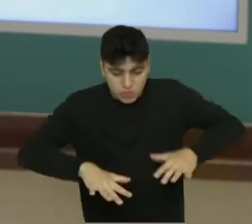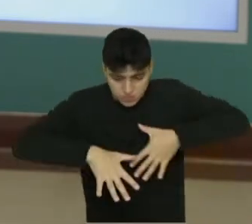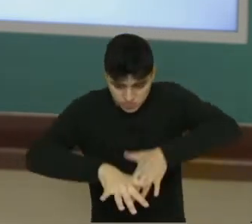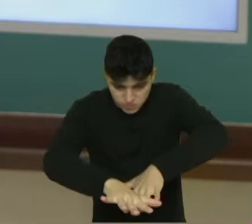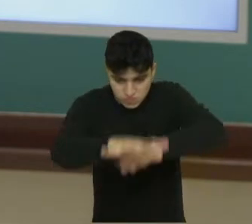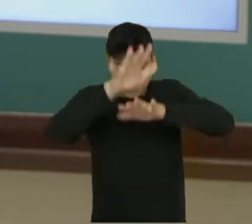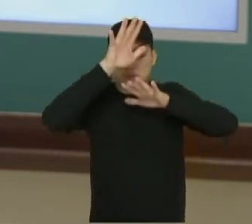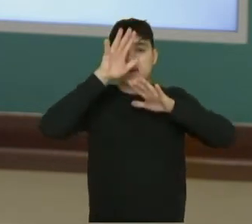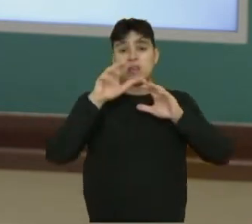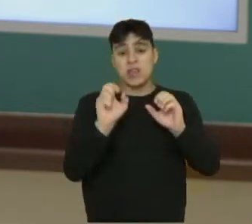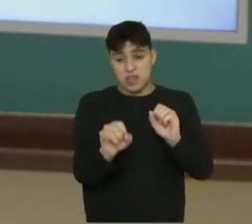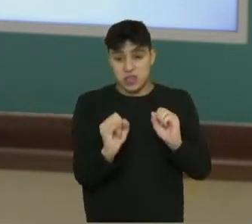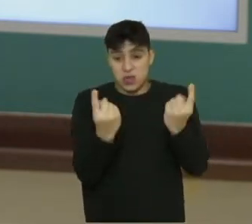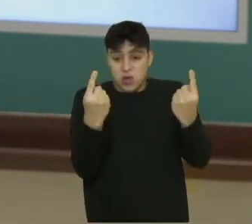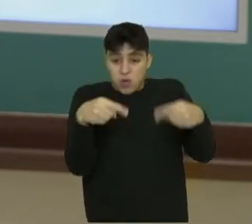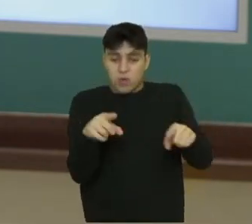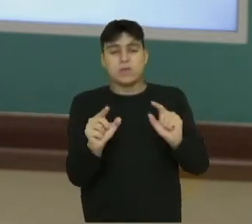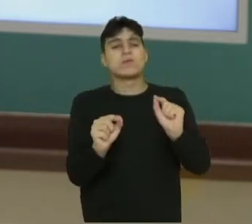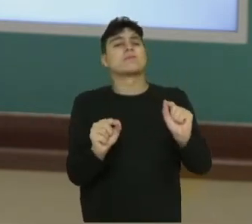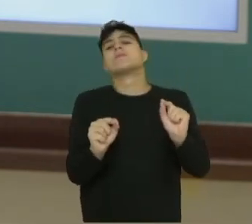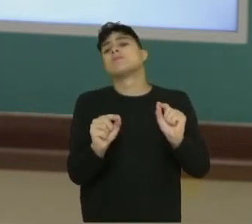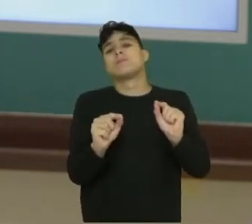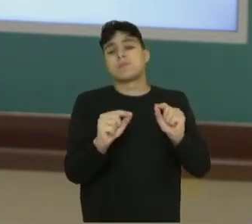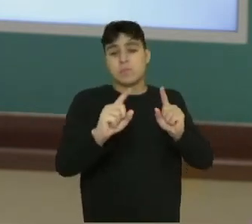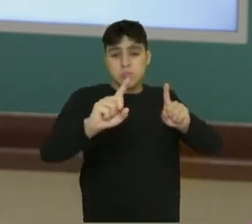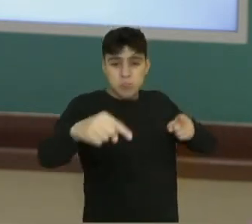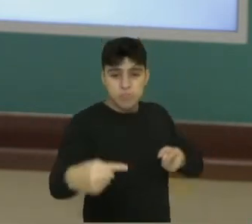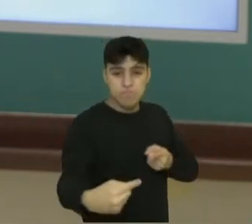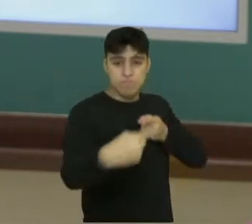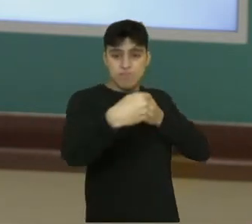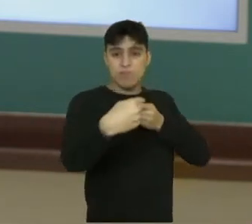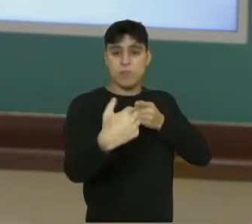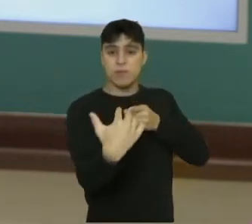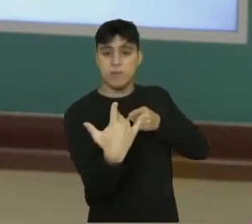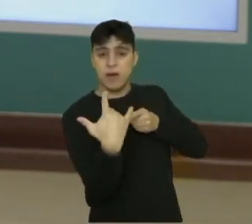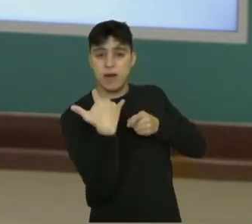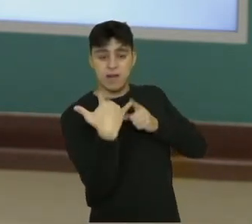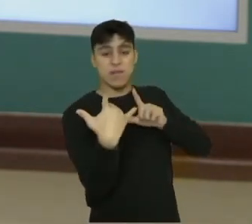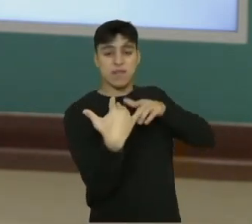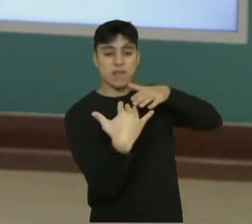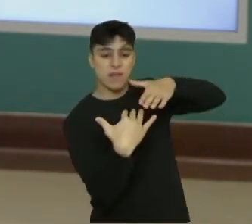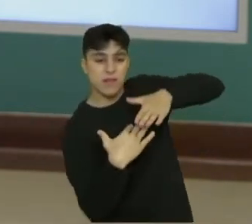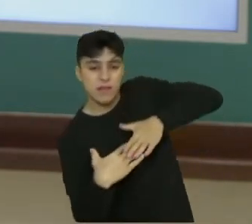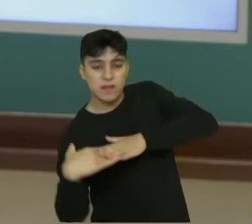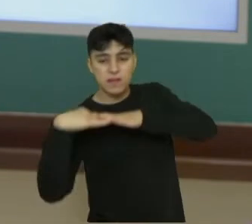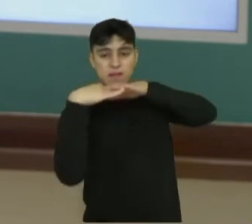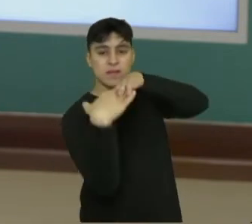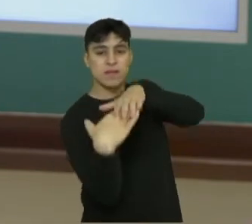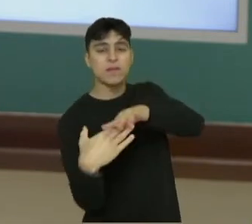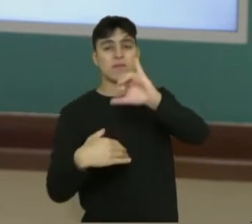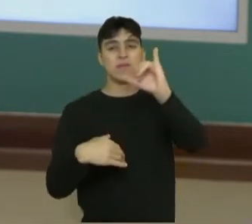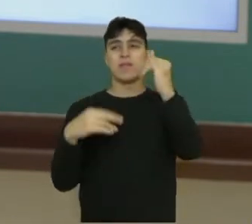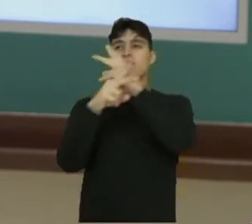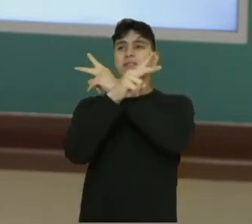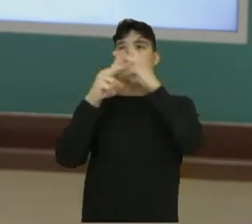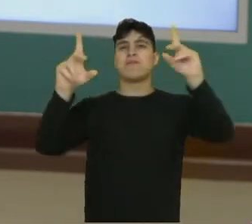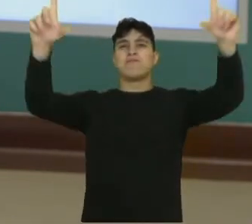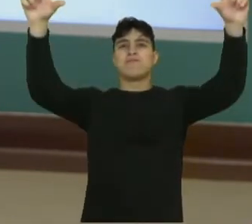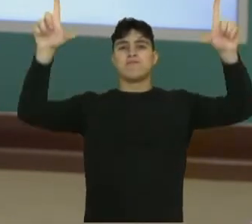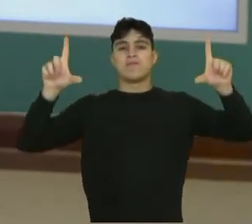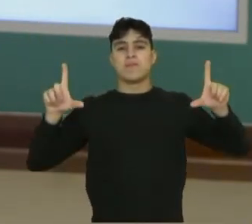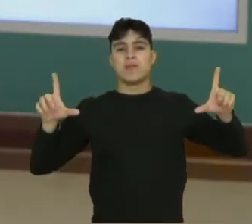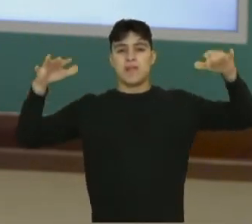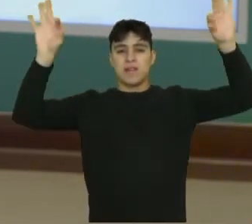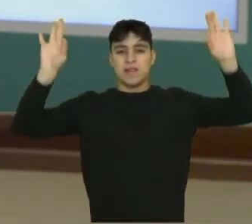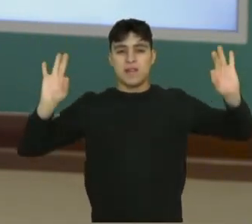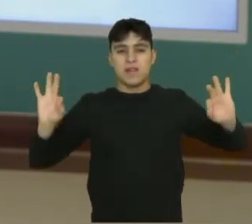precisa ir contra esta, aproveitar a energia do vento, né? A famosa energia eólica. Ok? Bem,